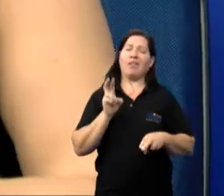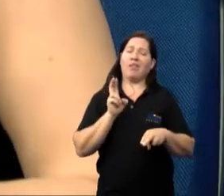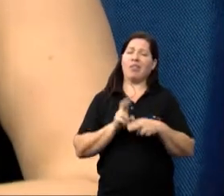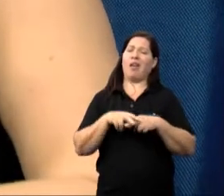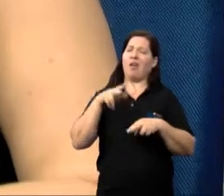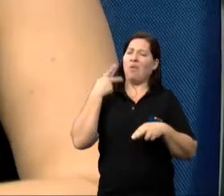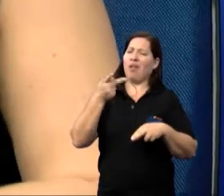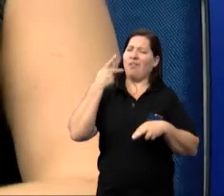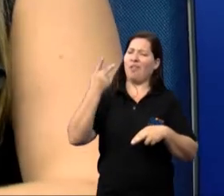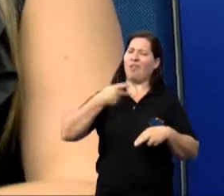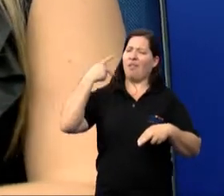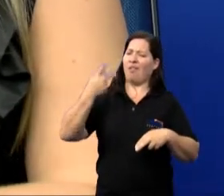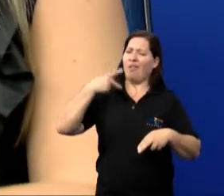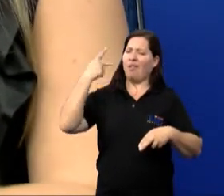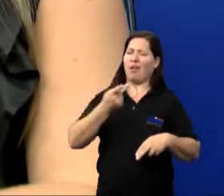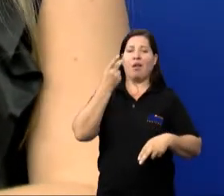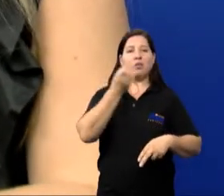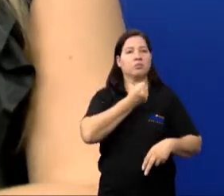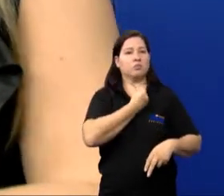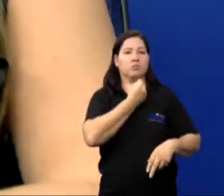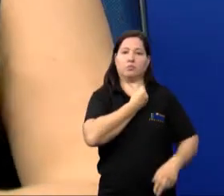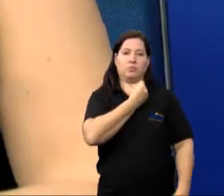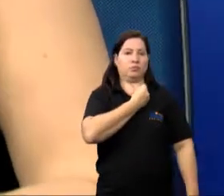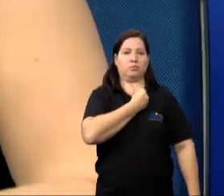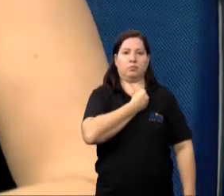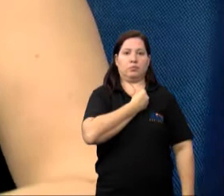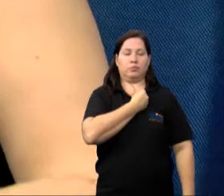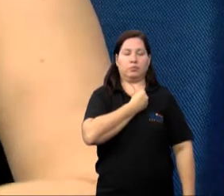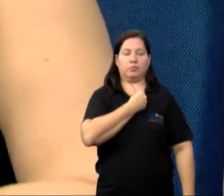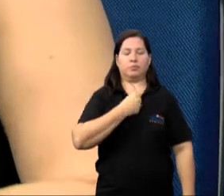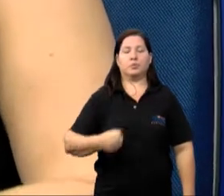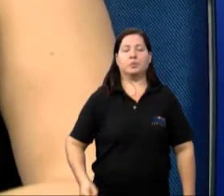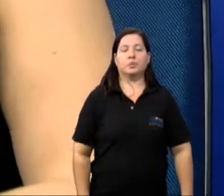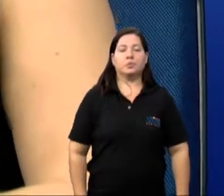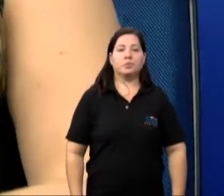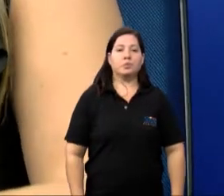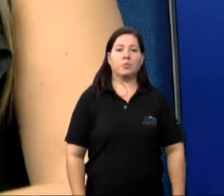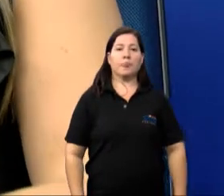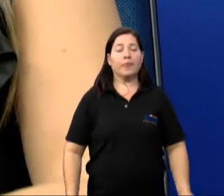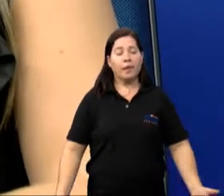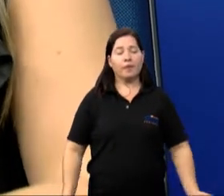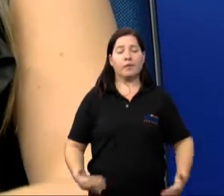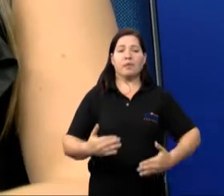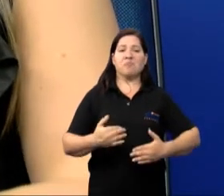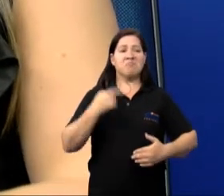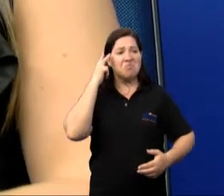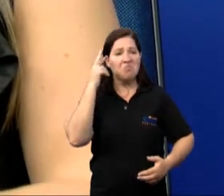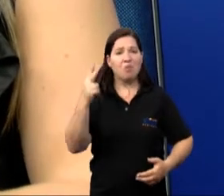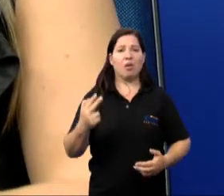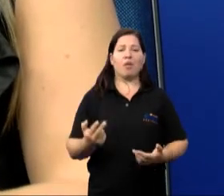E eu posso dizer que isso está começando desde a educação infantil. Então, acaba trabalhando algumas coisas com as